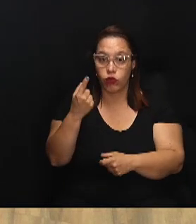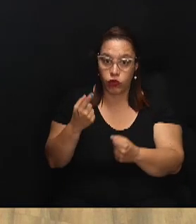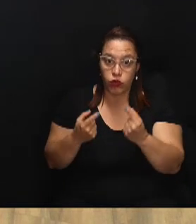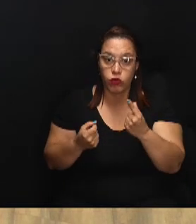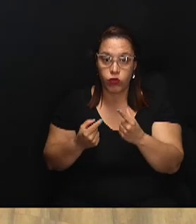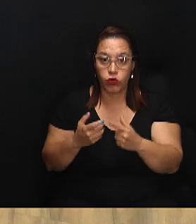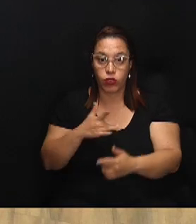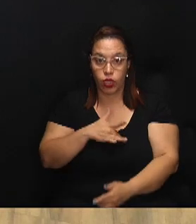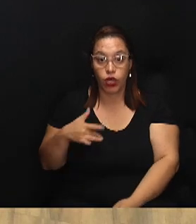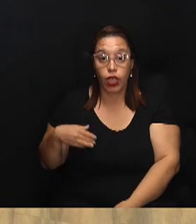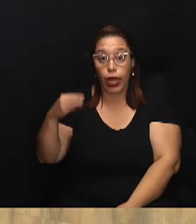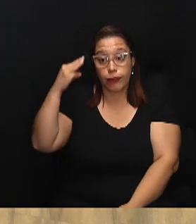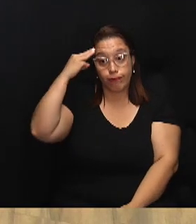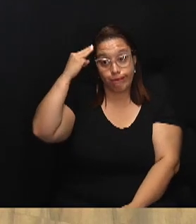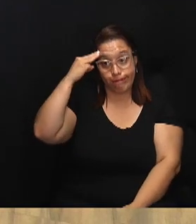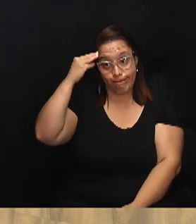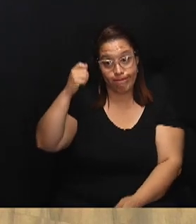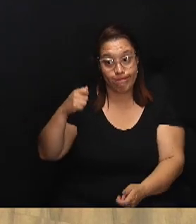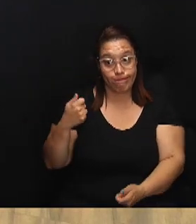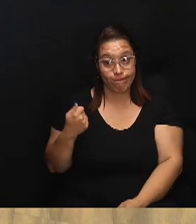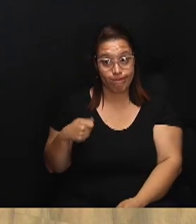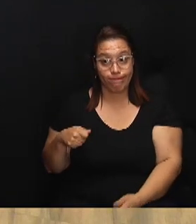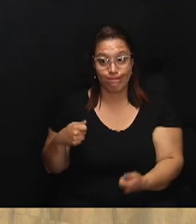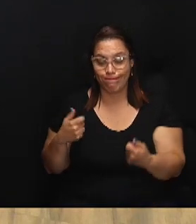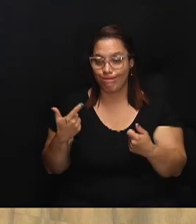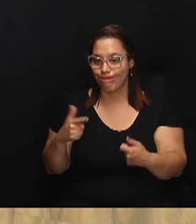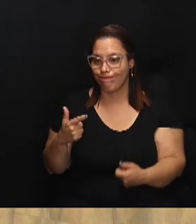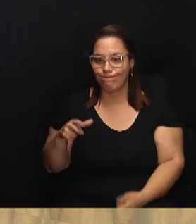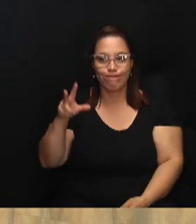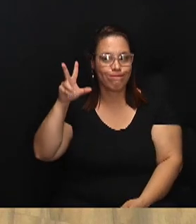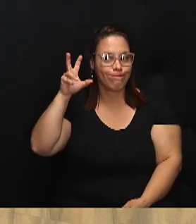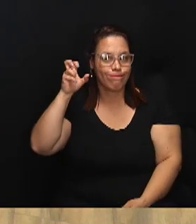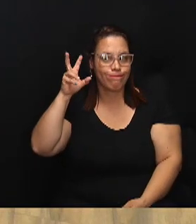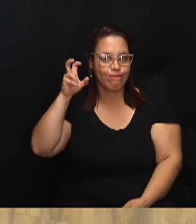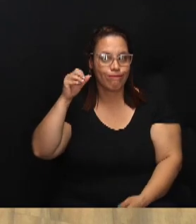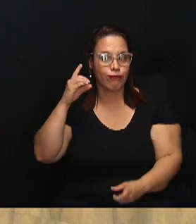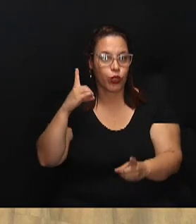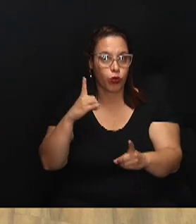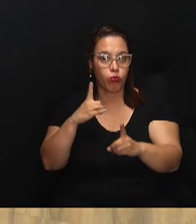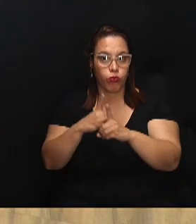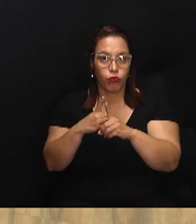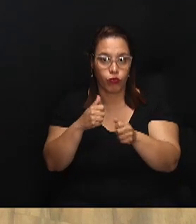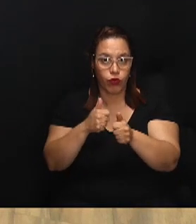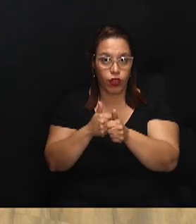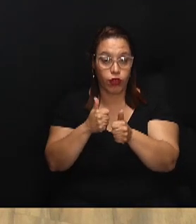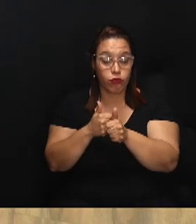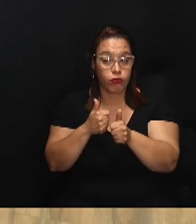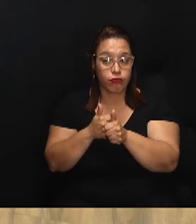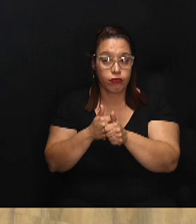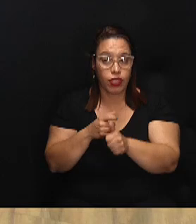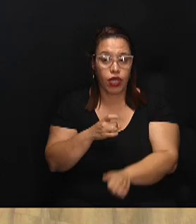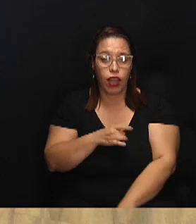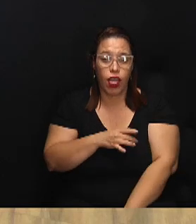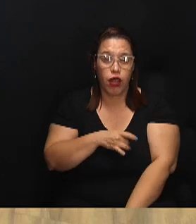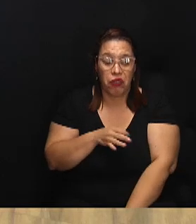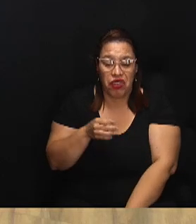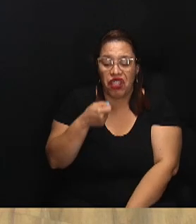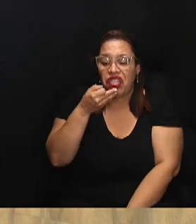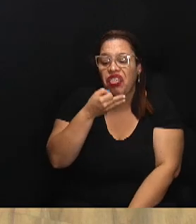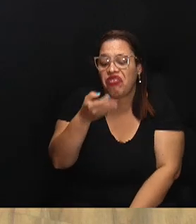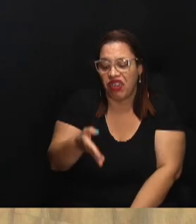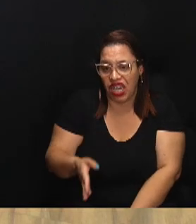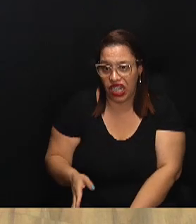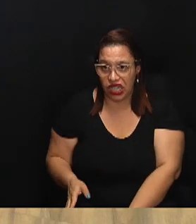de saúde mental e não tem essa escuta muito próxima e às vezes, ou mesmo às vezes tem medo de ser julgado por aquilo